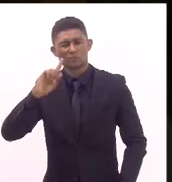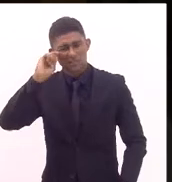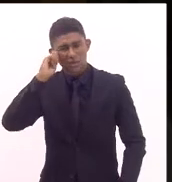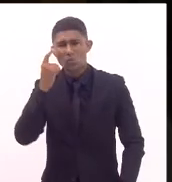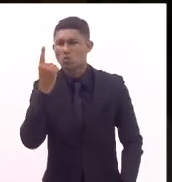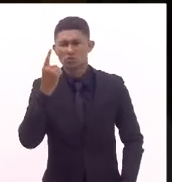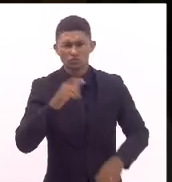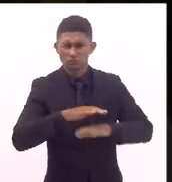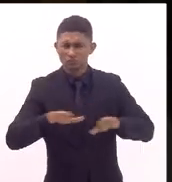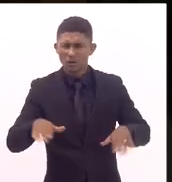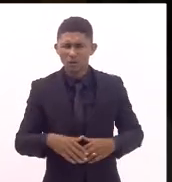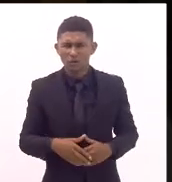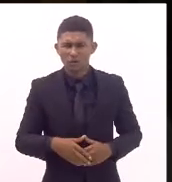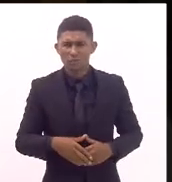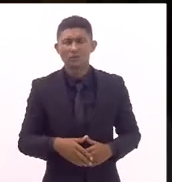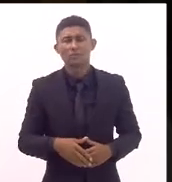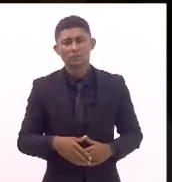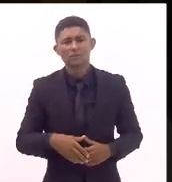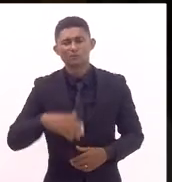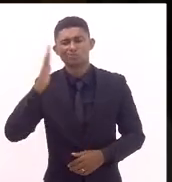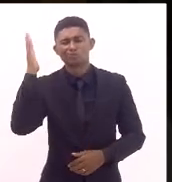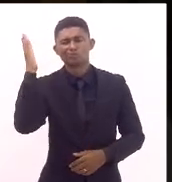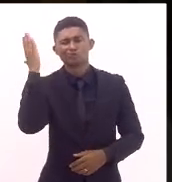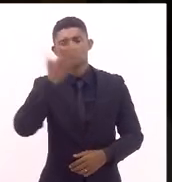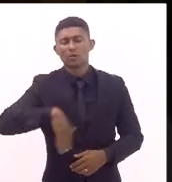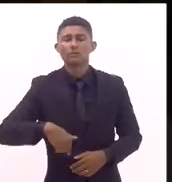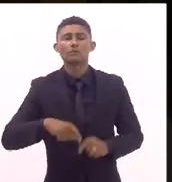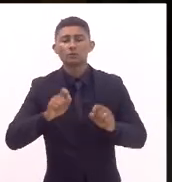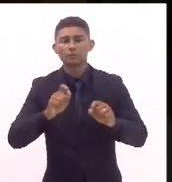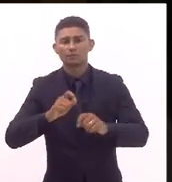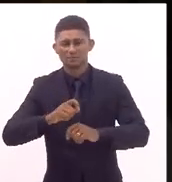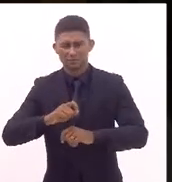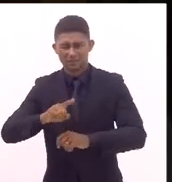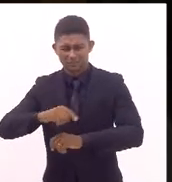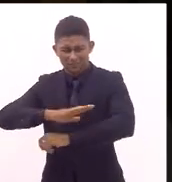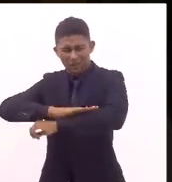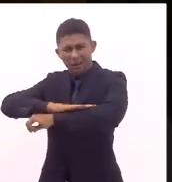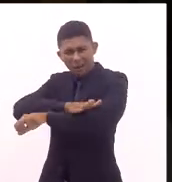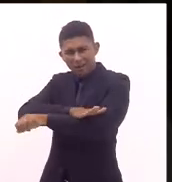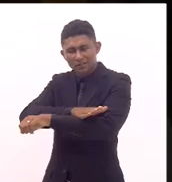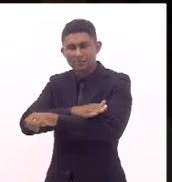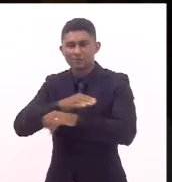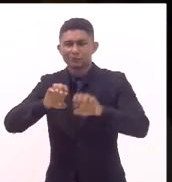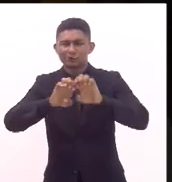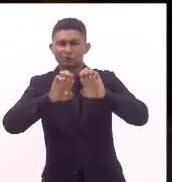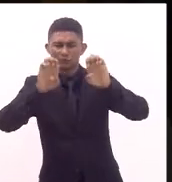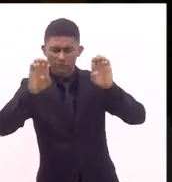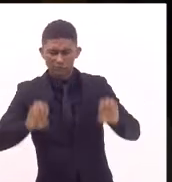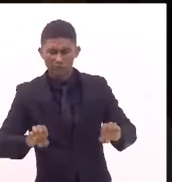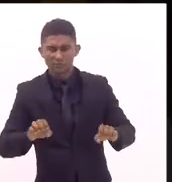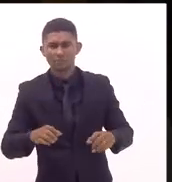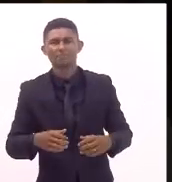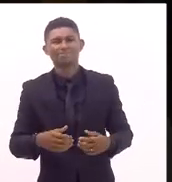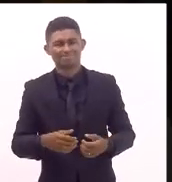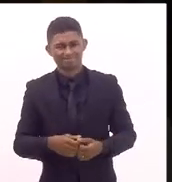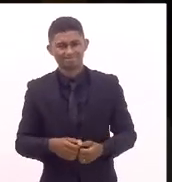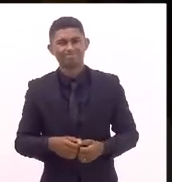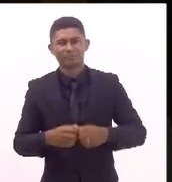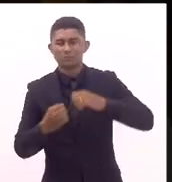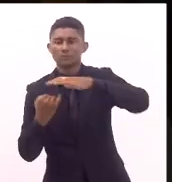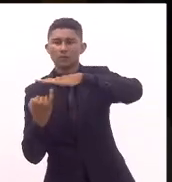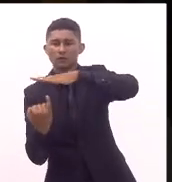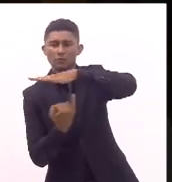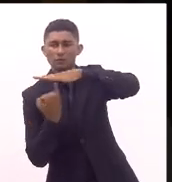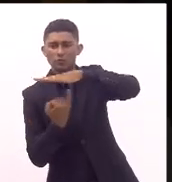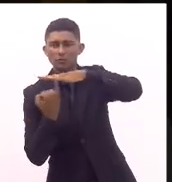esse racismo estrutural ele não é apenas institucional ele está incrustado nas instituições